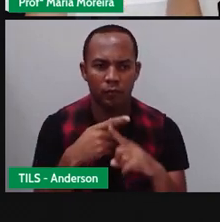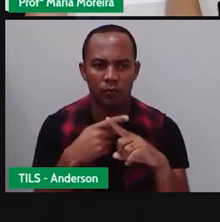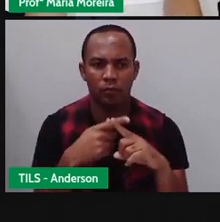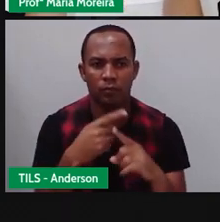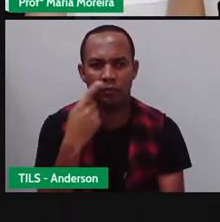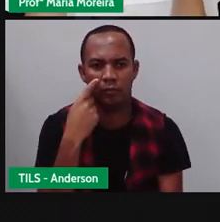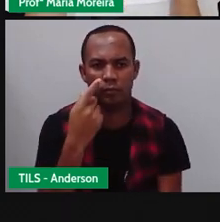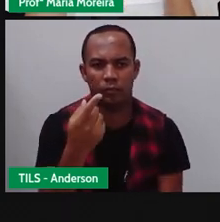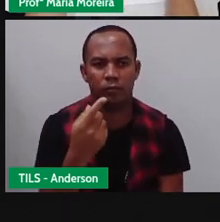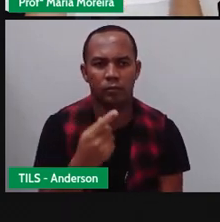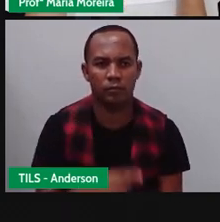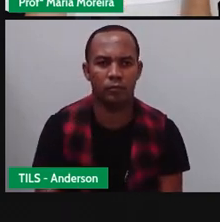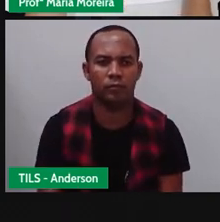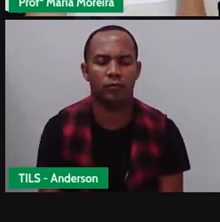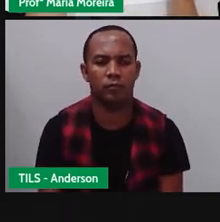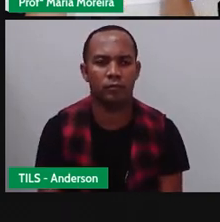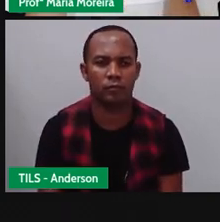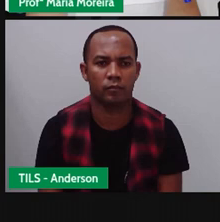Ó,